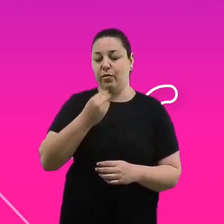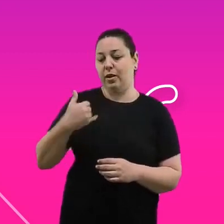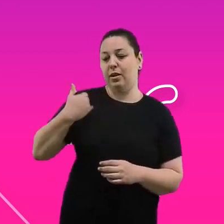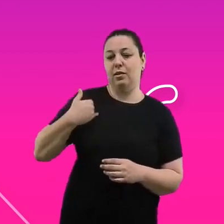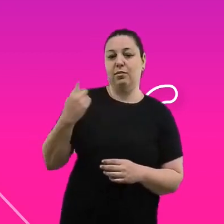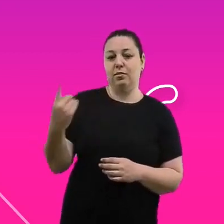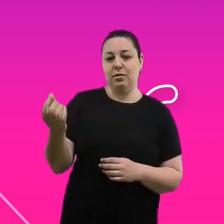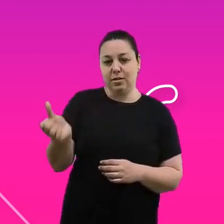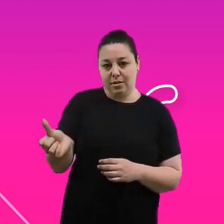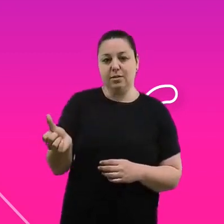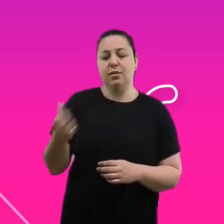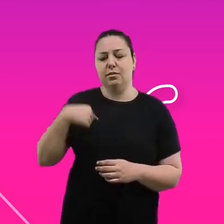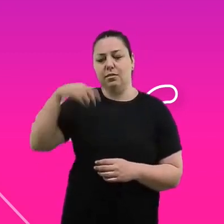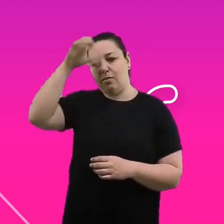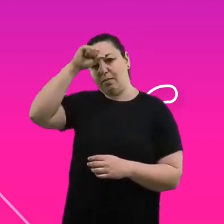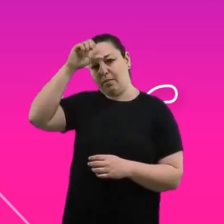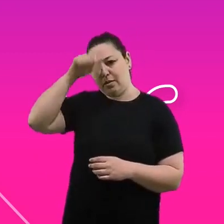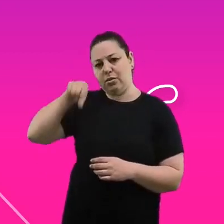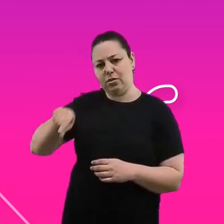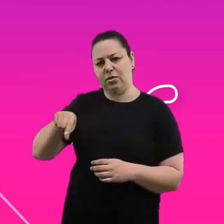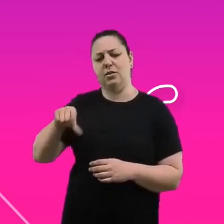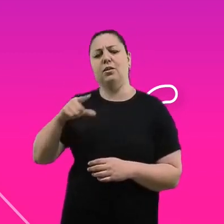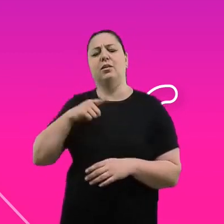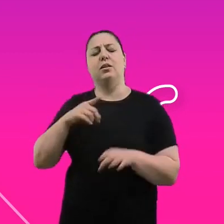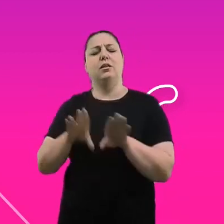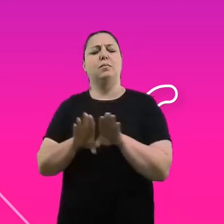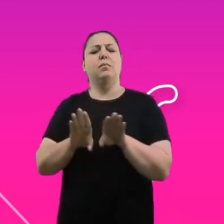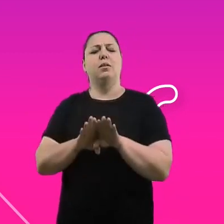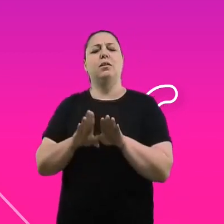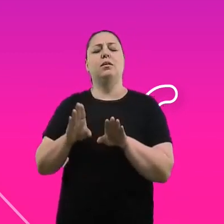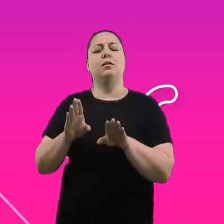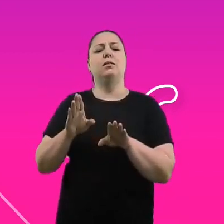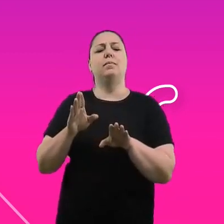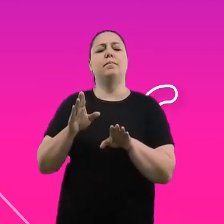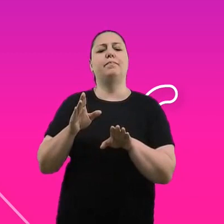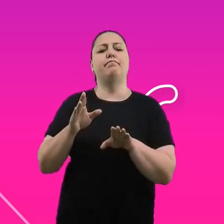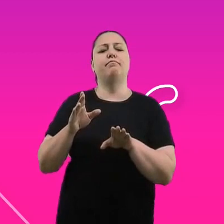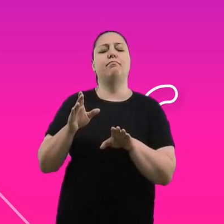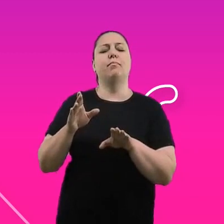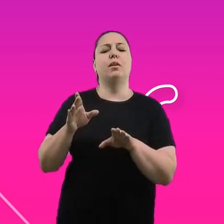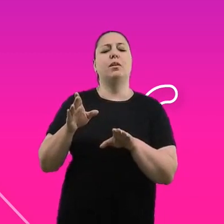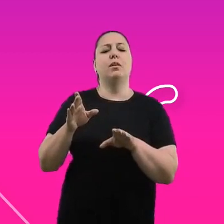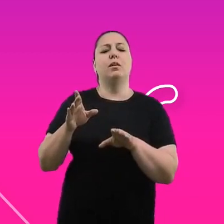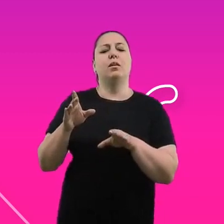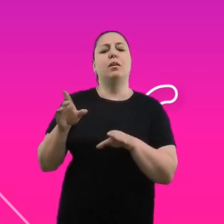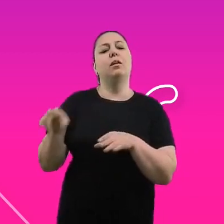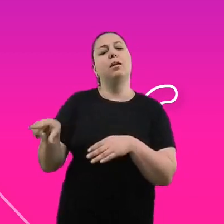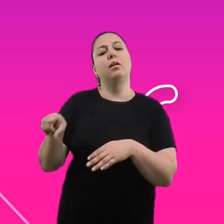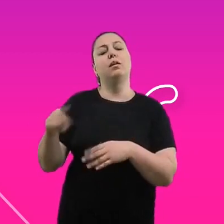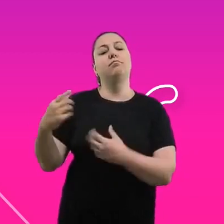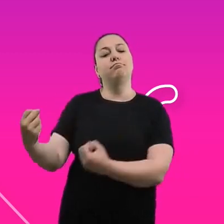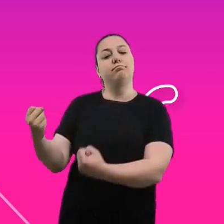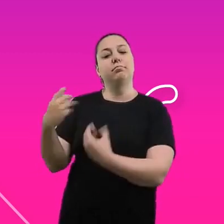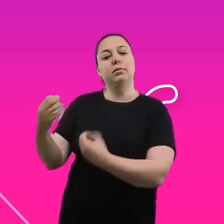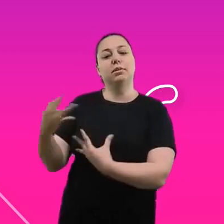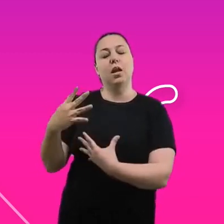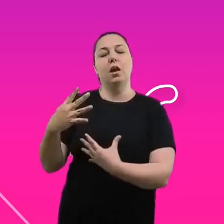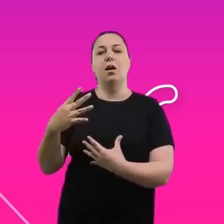artista alemão chamado Simon Wecker, que ele pegou, foi numa rua vazia, botou 100